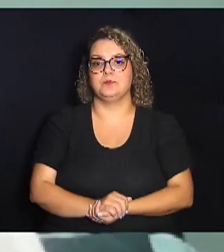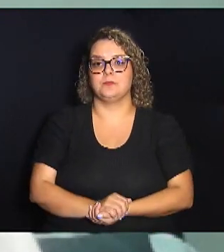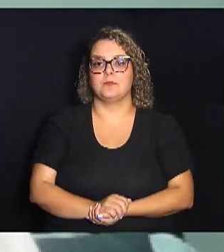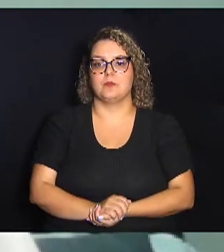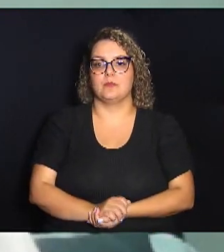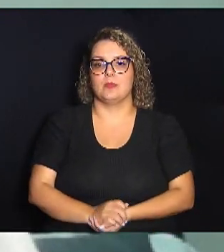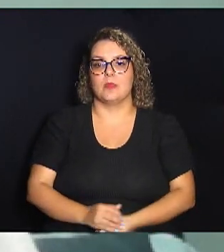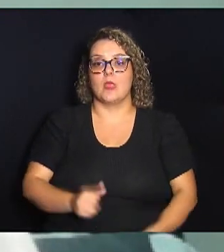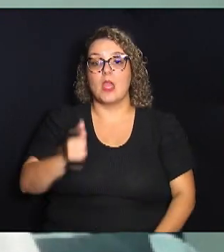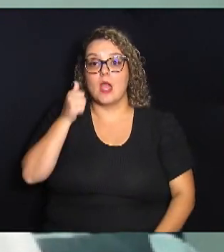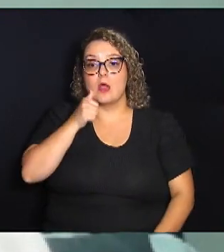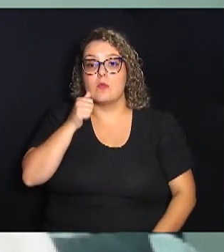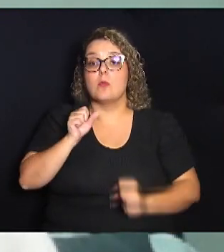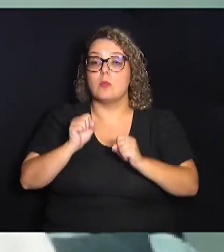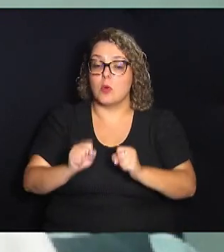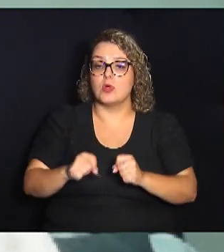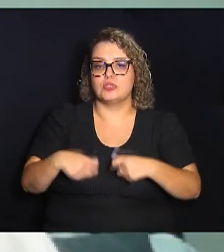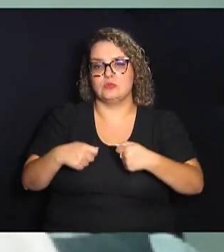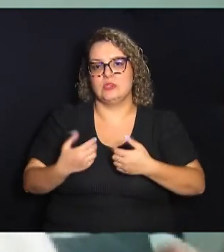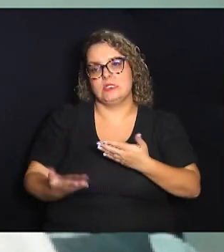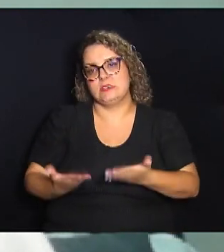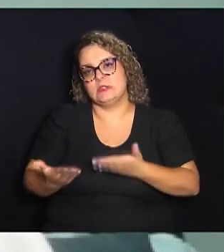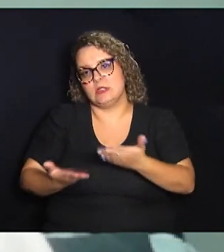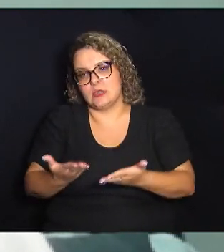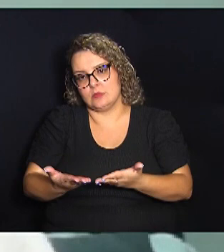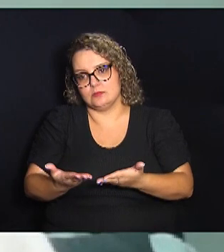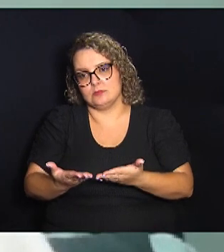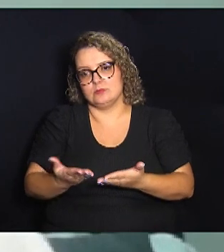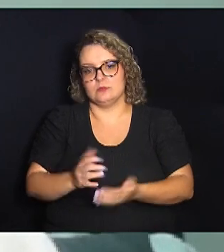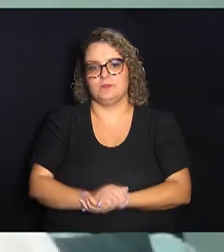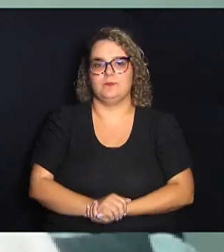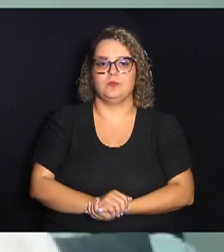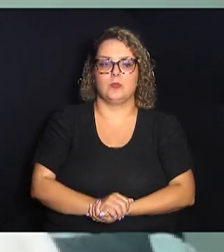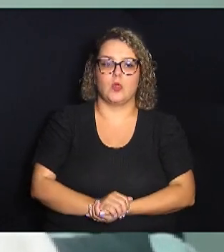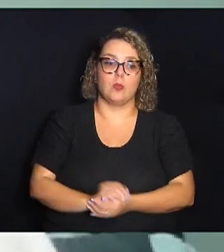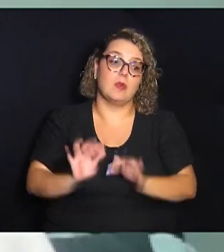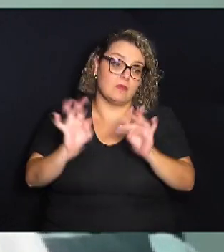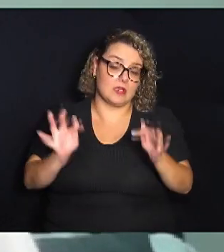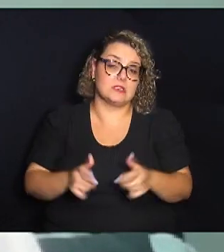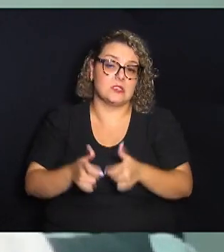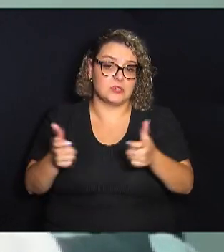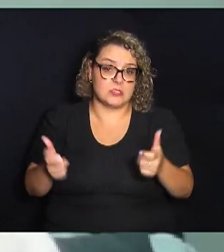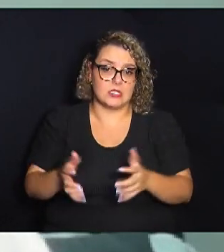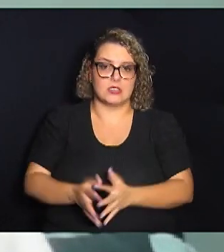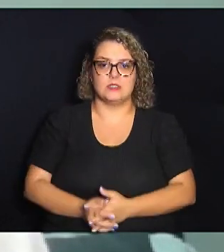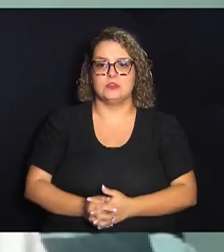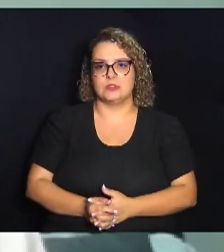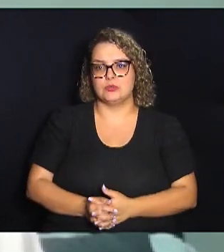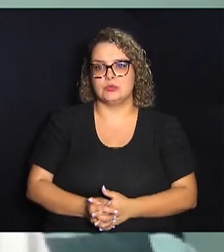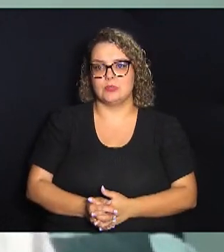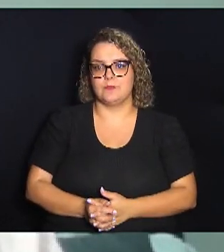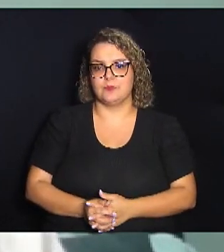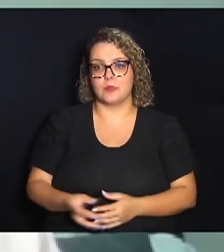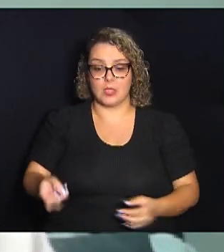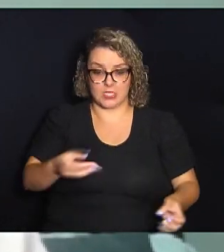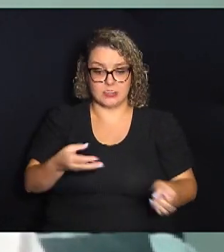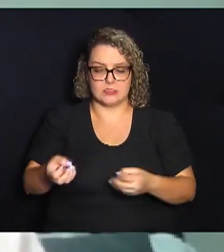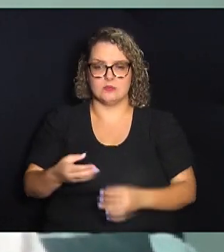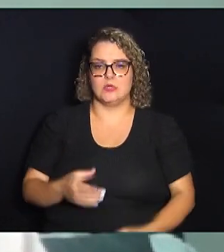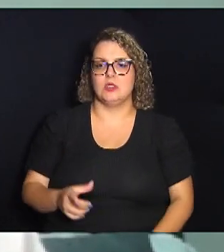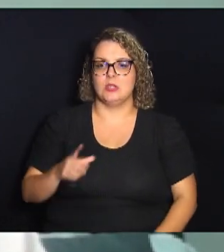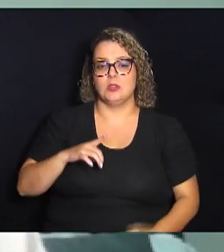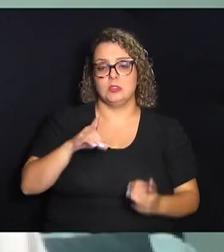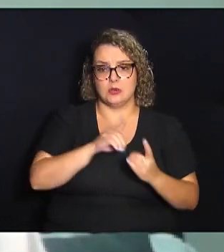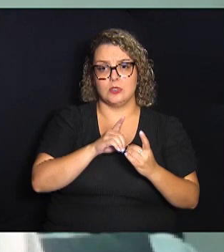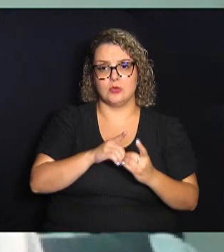e devem ser tratadas, e com uma felicidade muito grande. Você sabe que recentemente eu atendi uma